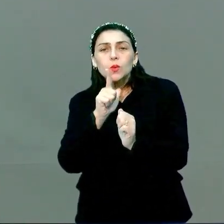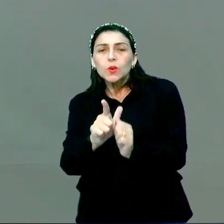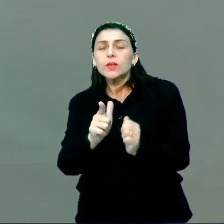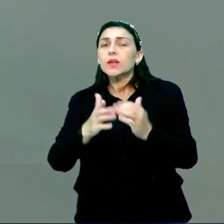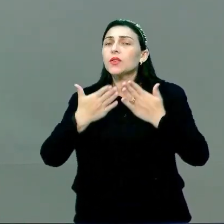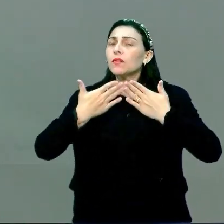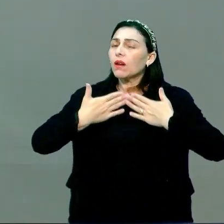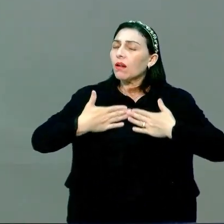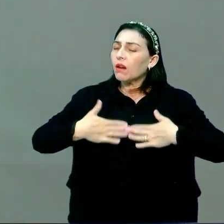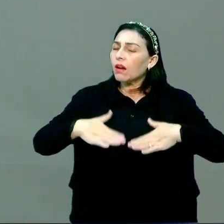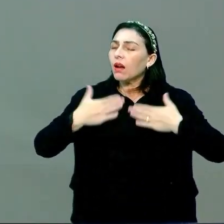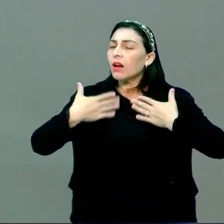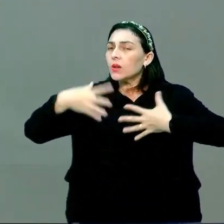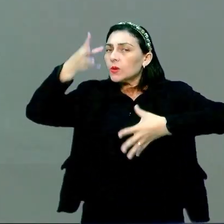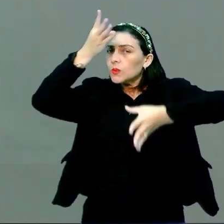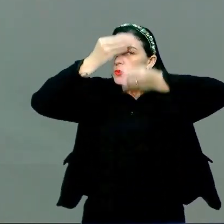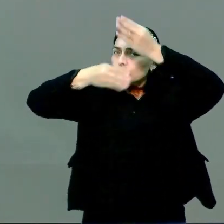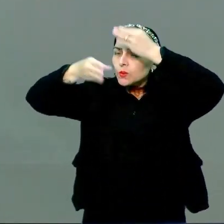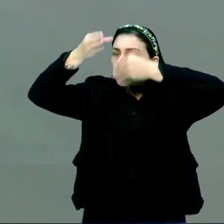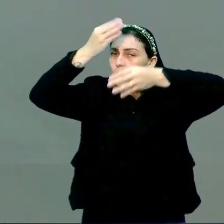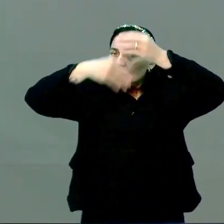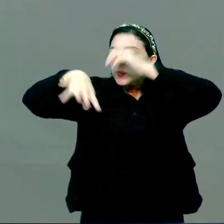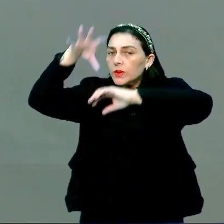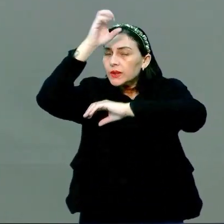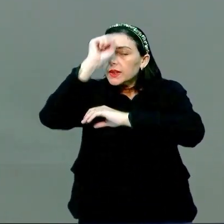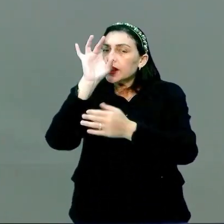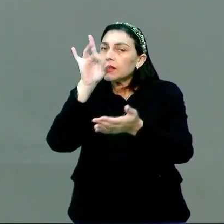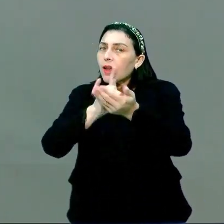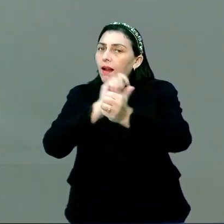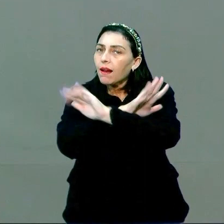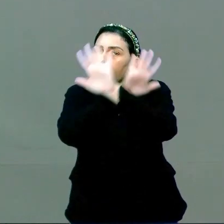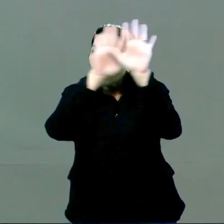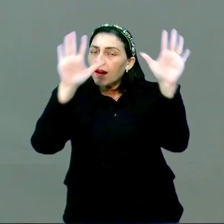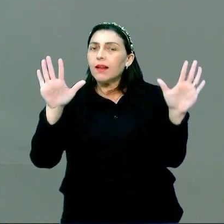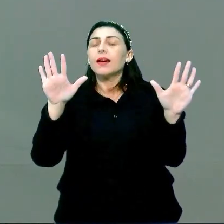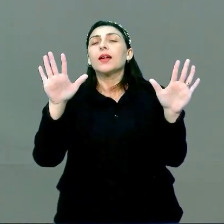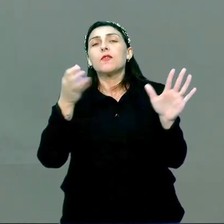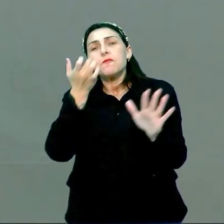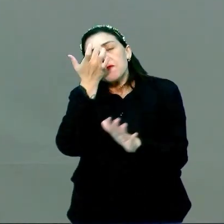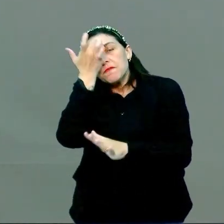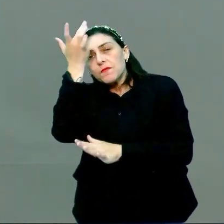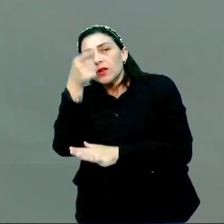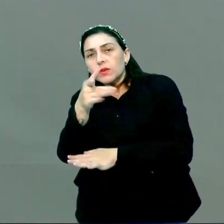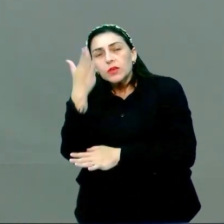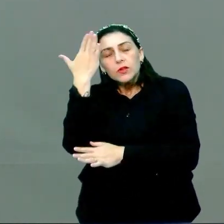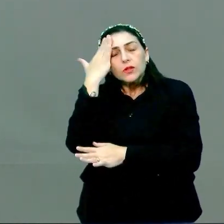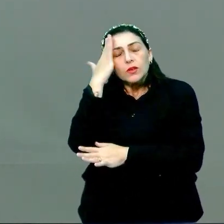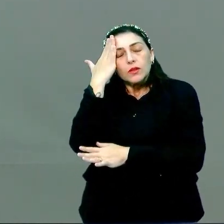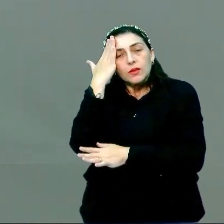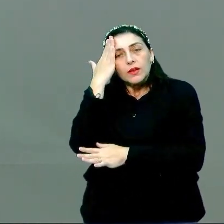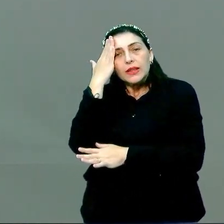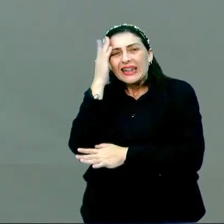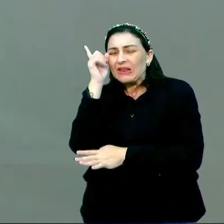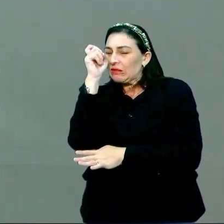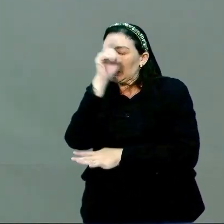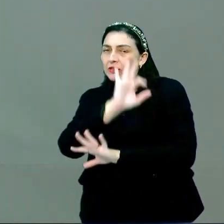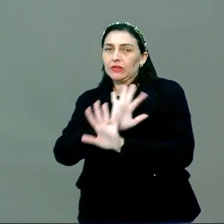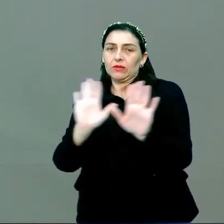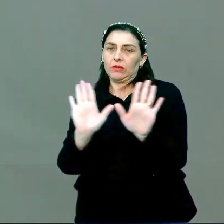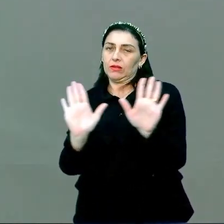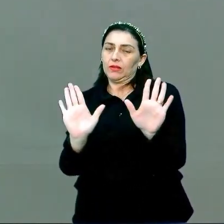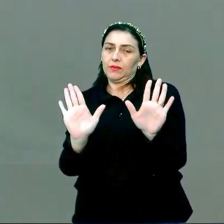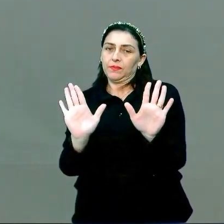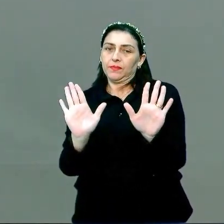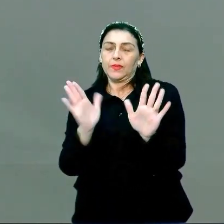bem lentamente, que vocês possam compreender de forma que se torne uma coisa fácil e você descubra que não é um bicho de 7